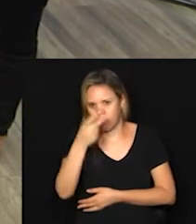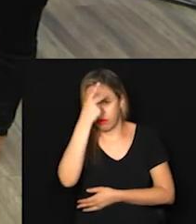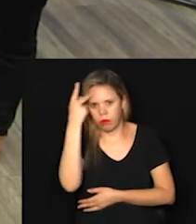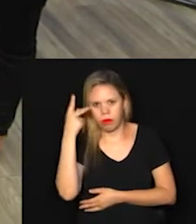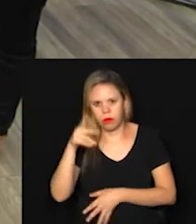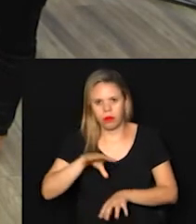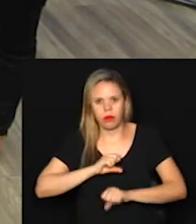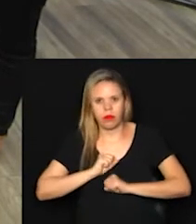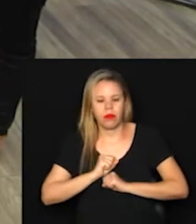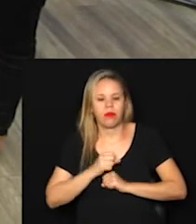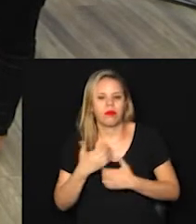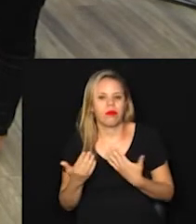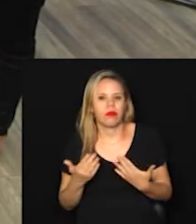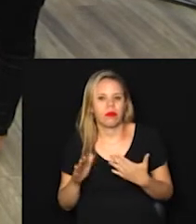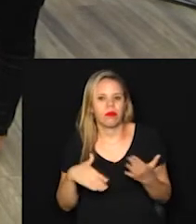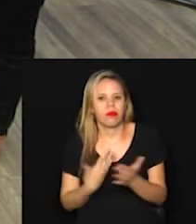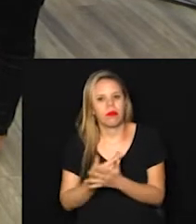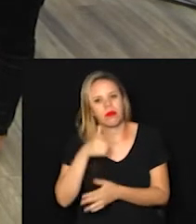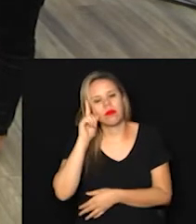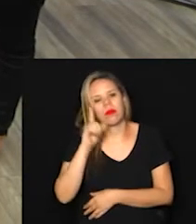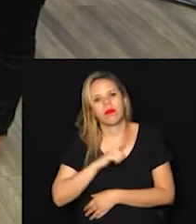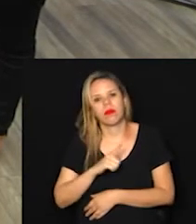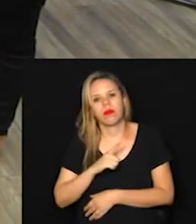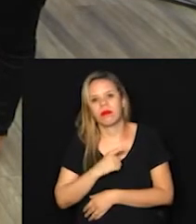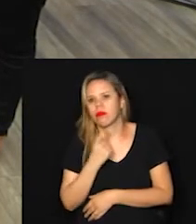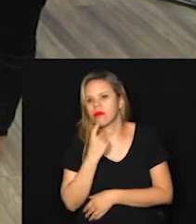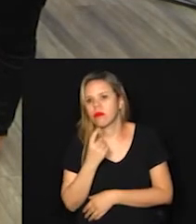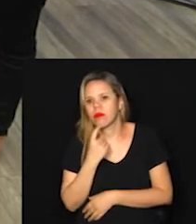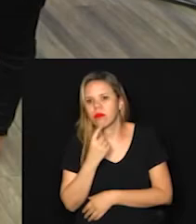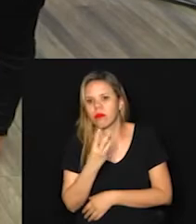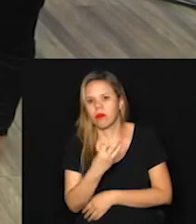72.756, sendo que até ontem nós tínhamos em Campinas